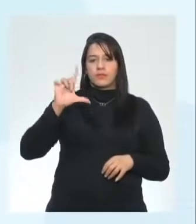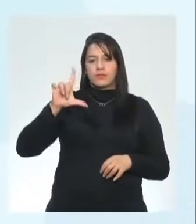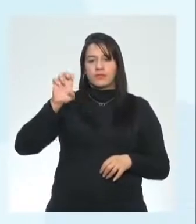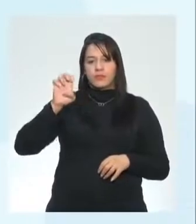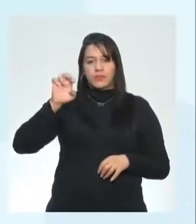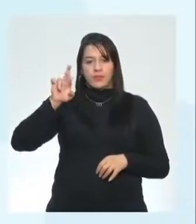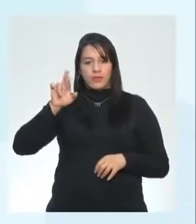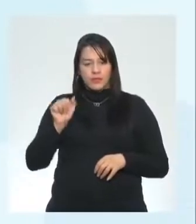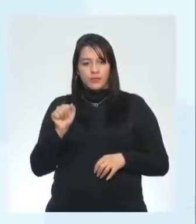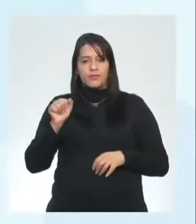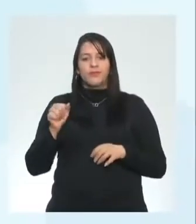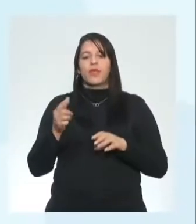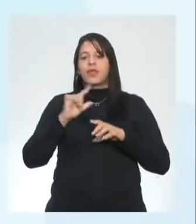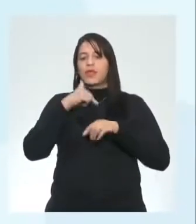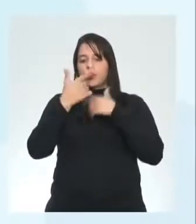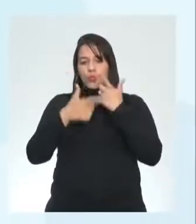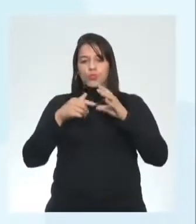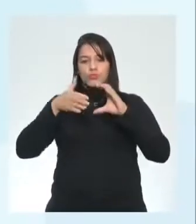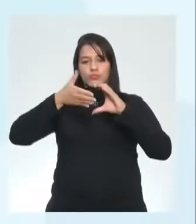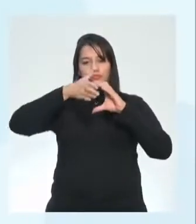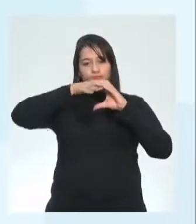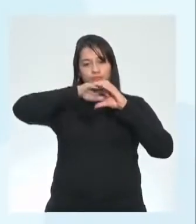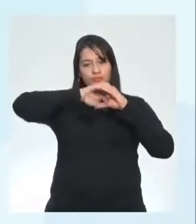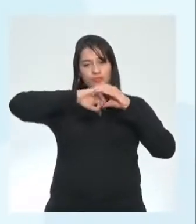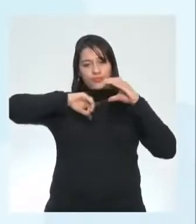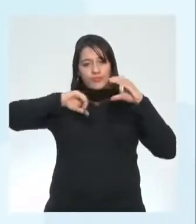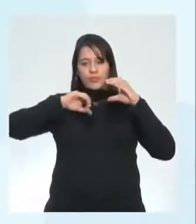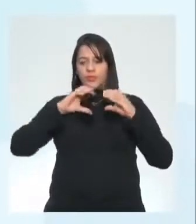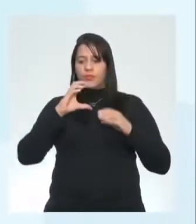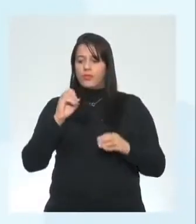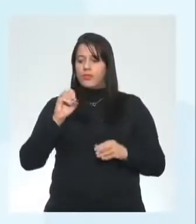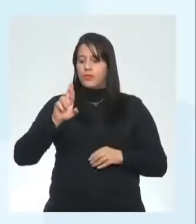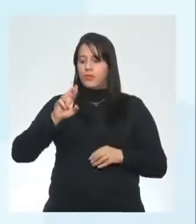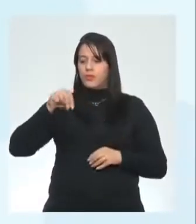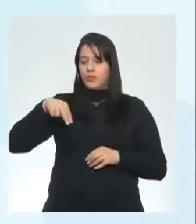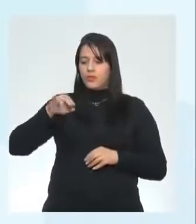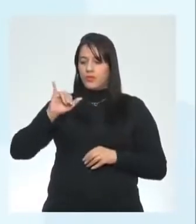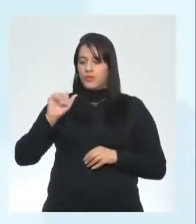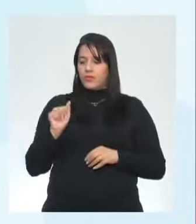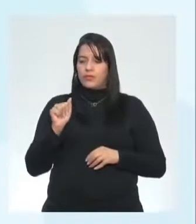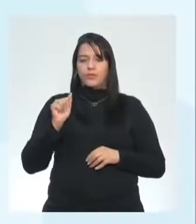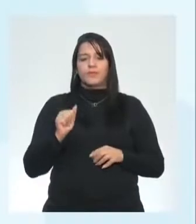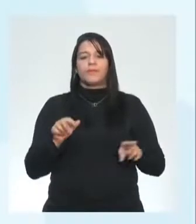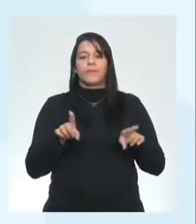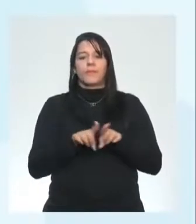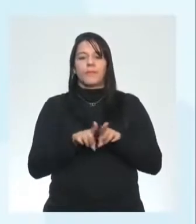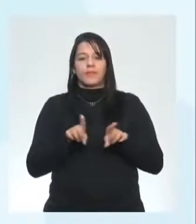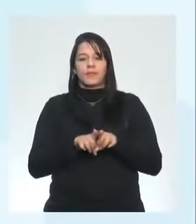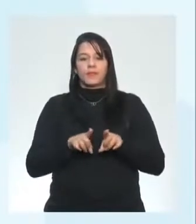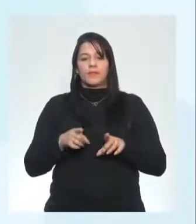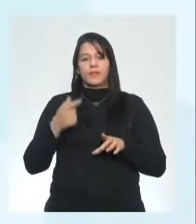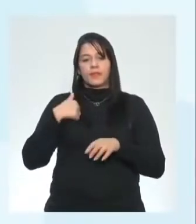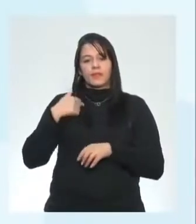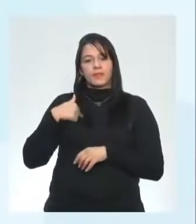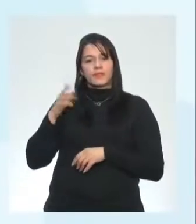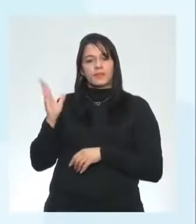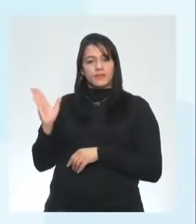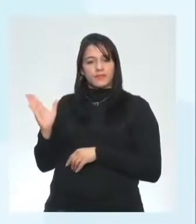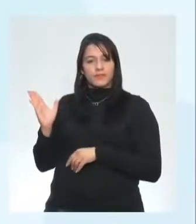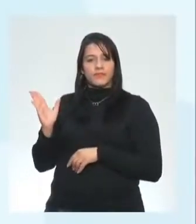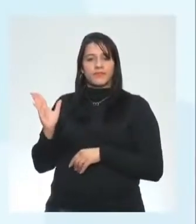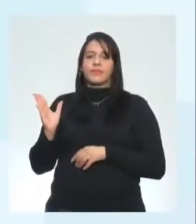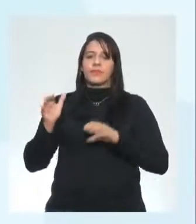a gente pode chamar de córnea. Já na córnea, a gente tem, então, essa região conjuntiva, que é uma parte da esclera